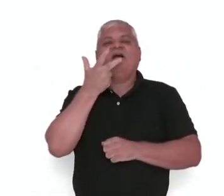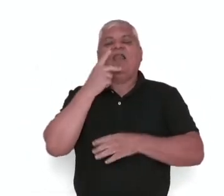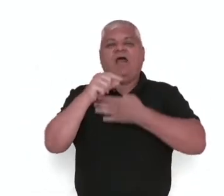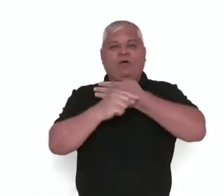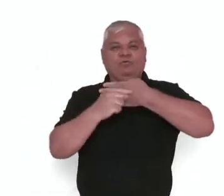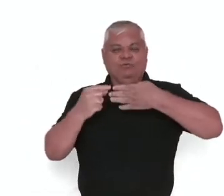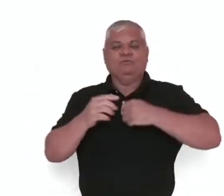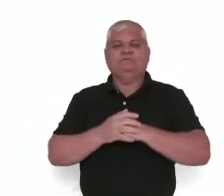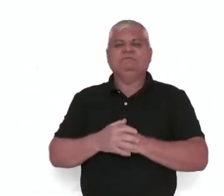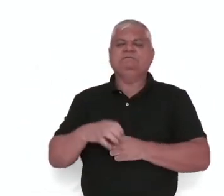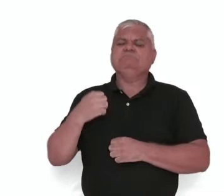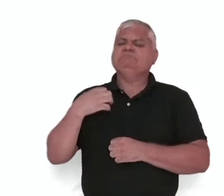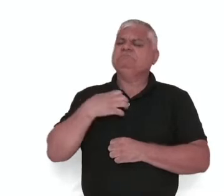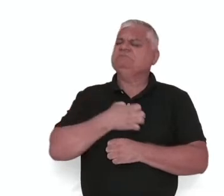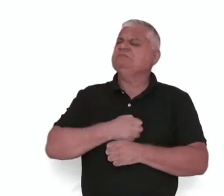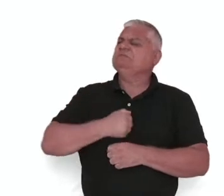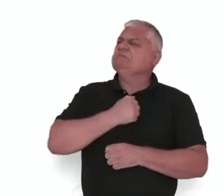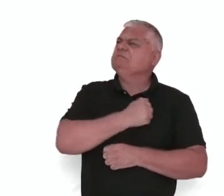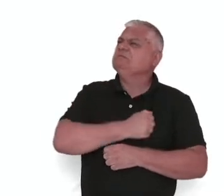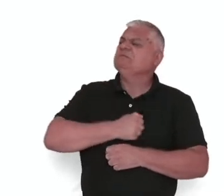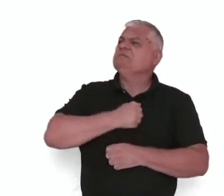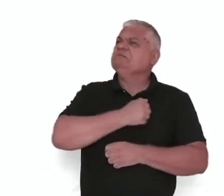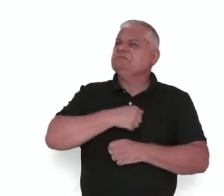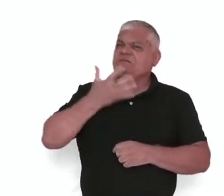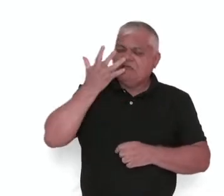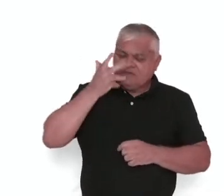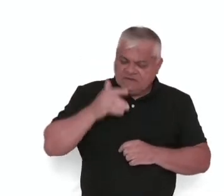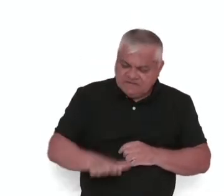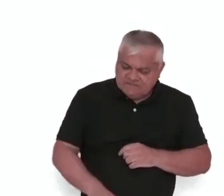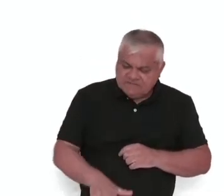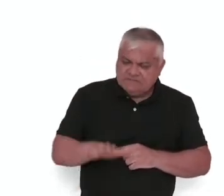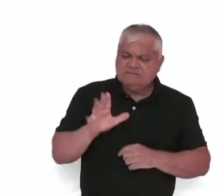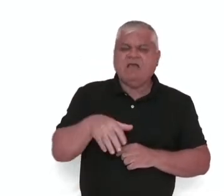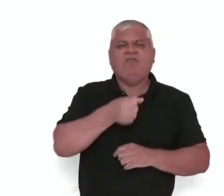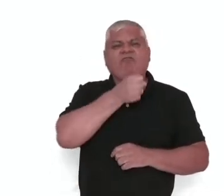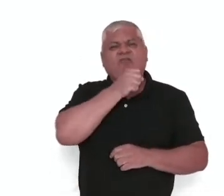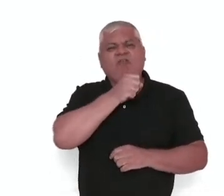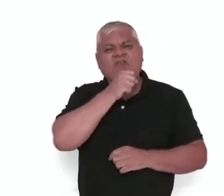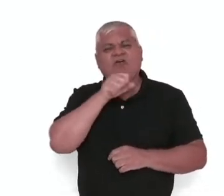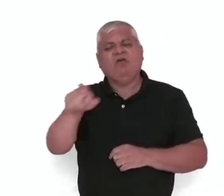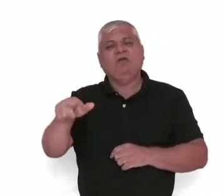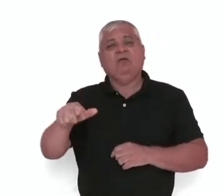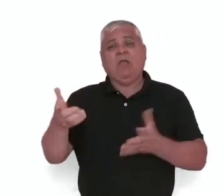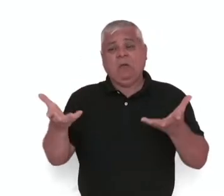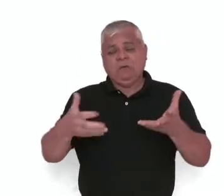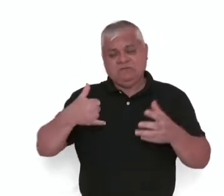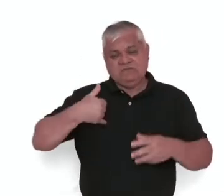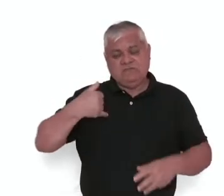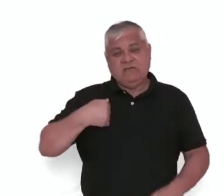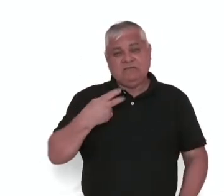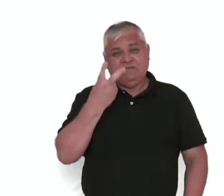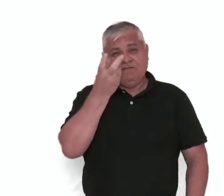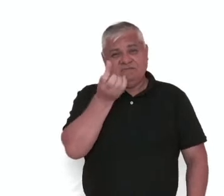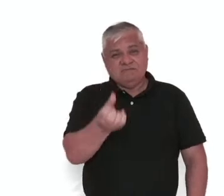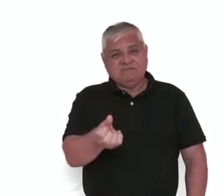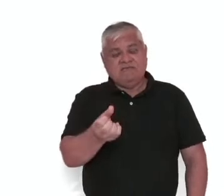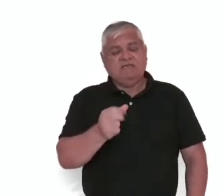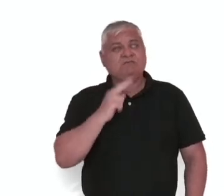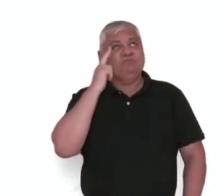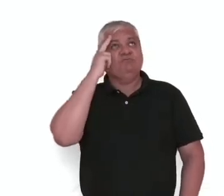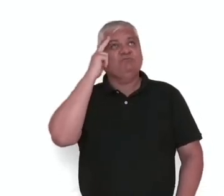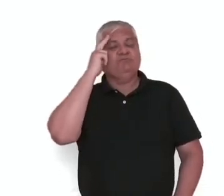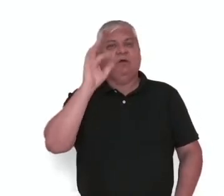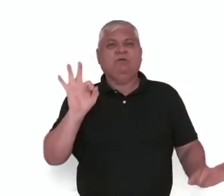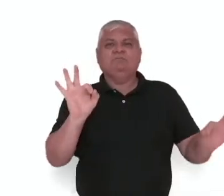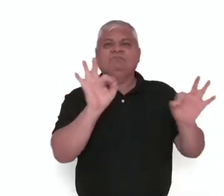seguinte: tenho muita saudade da minha infância e de meus avós. Hoje, aos 26 anos, estou realizando um sonho que